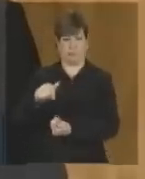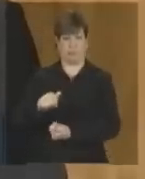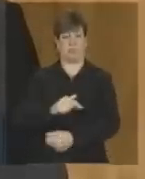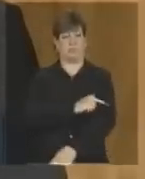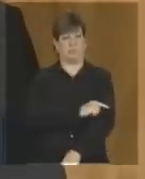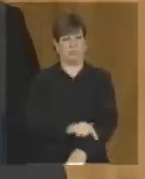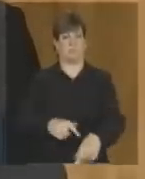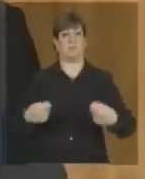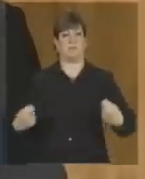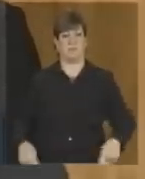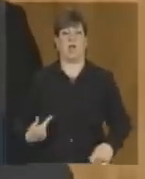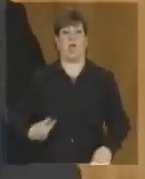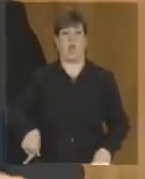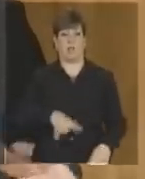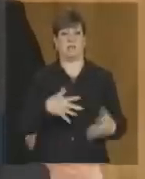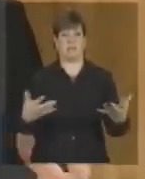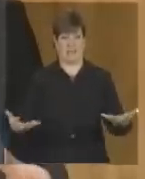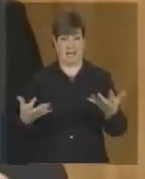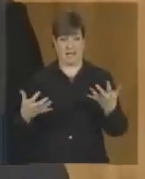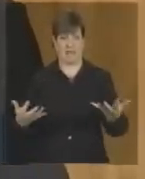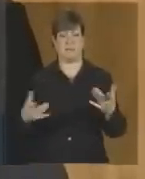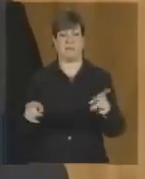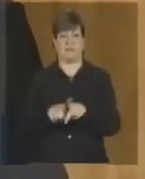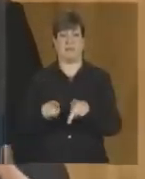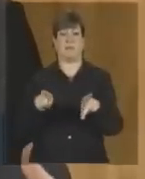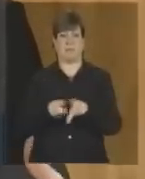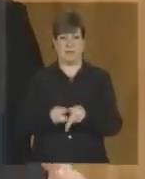também queremos ver